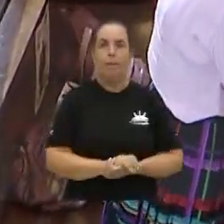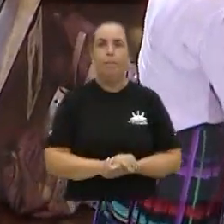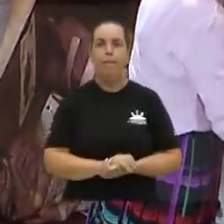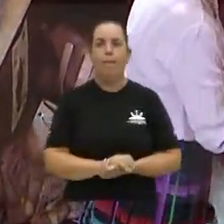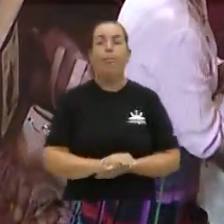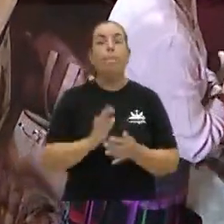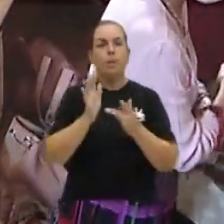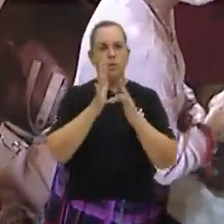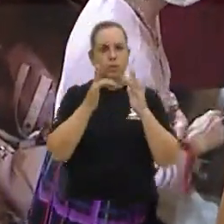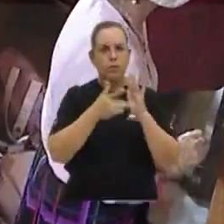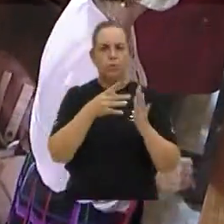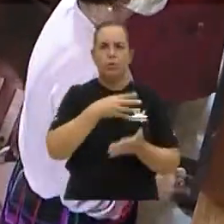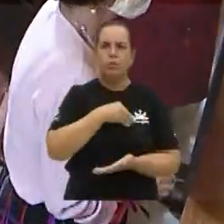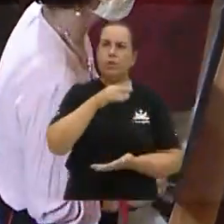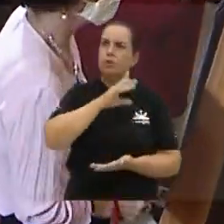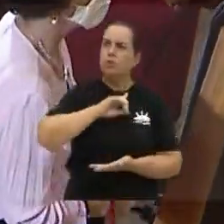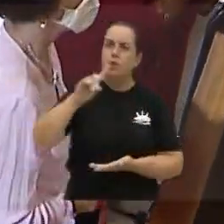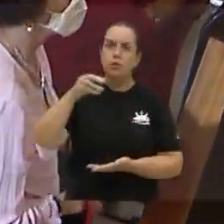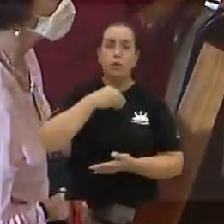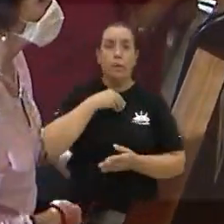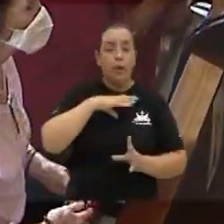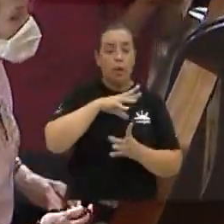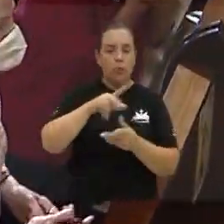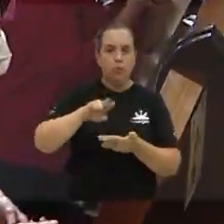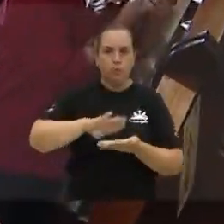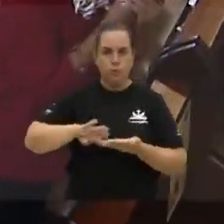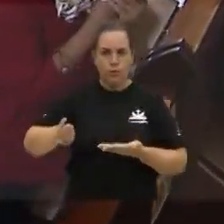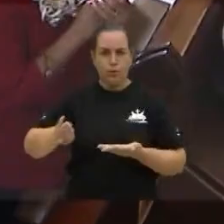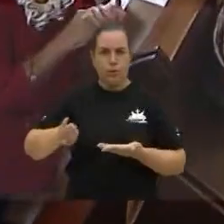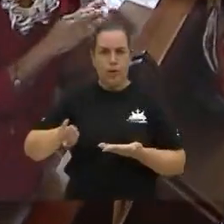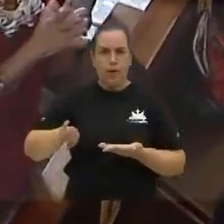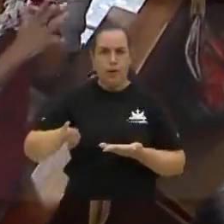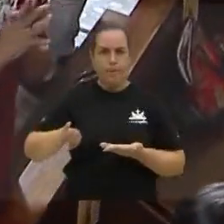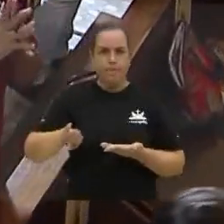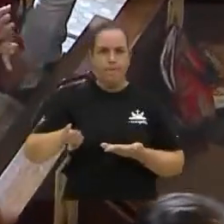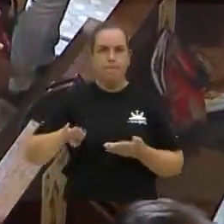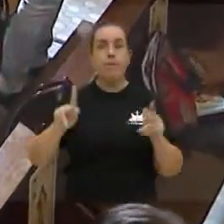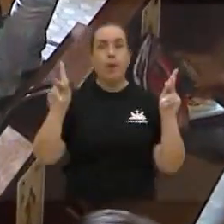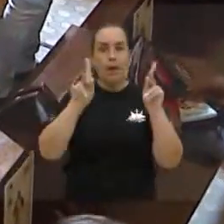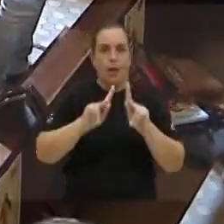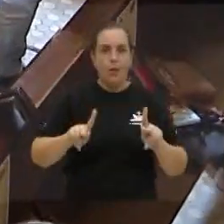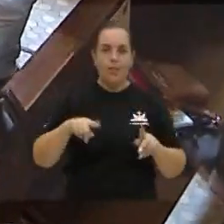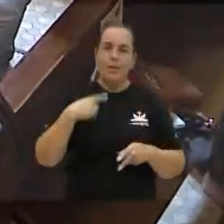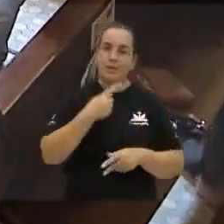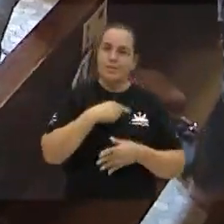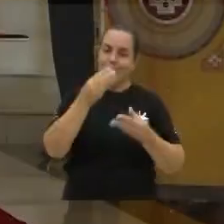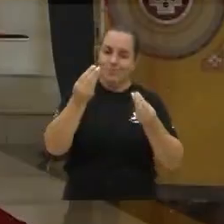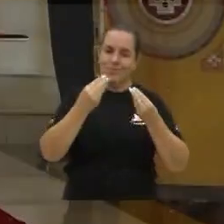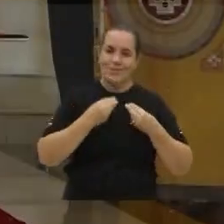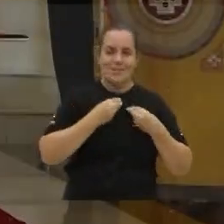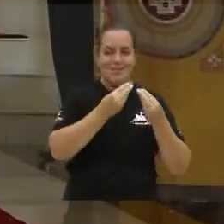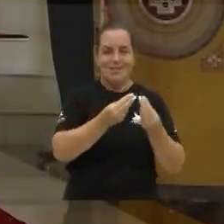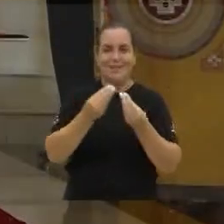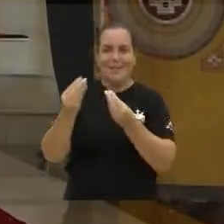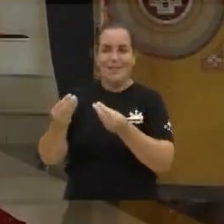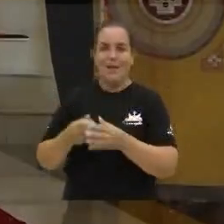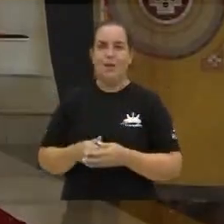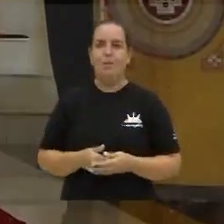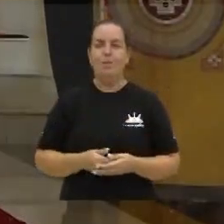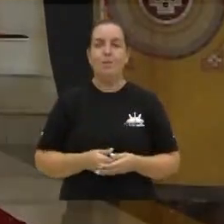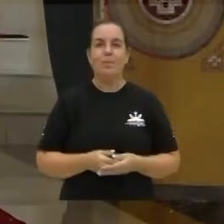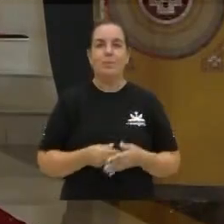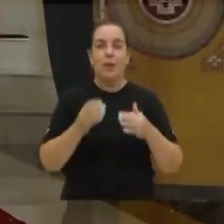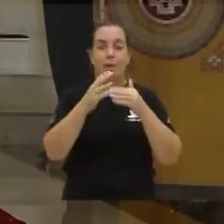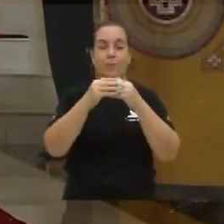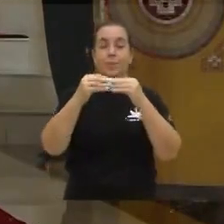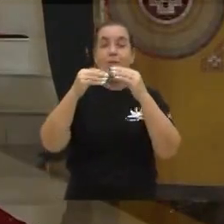tende piedade de nós. Cordeiro de Deus, que tirais o pecado do mundo, dai-nos a paz. Estende